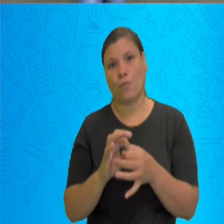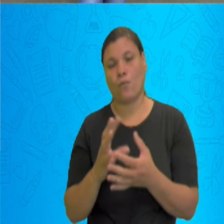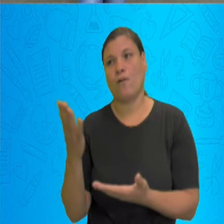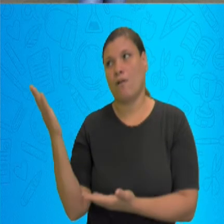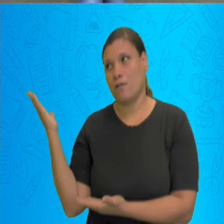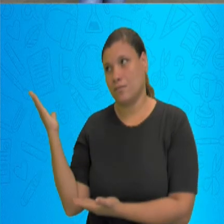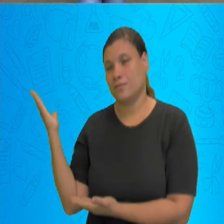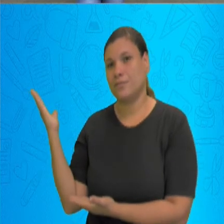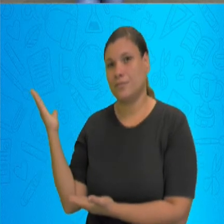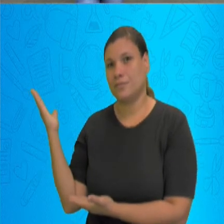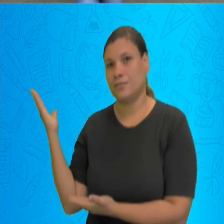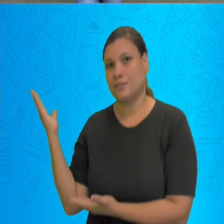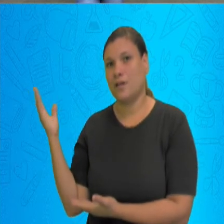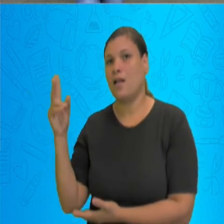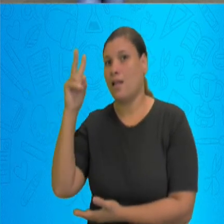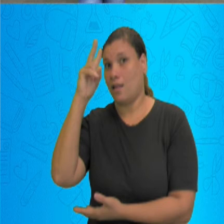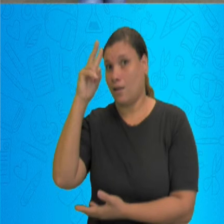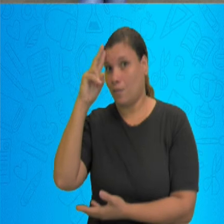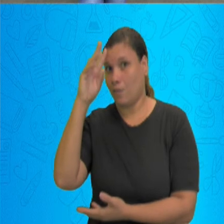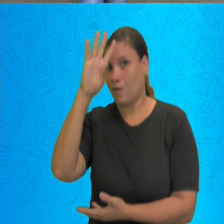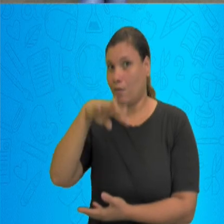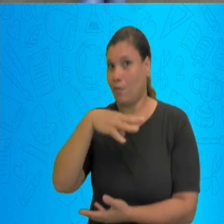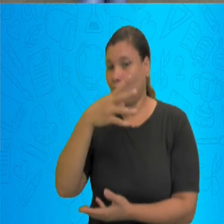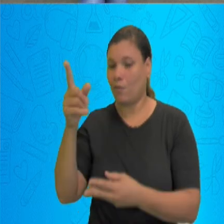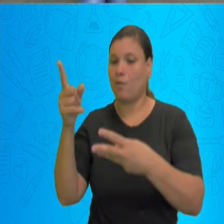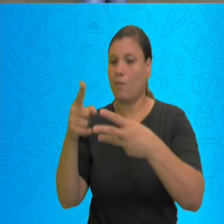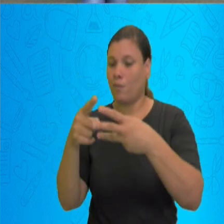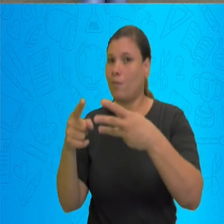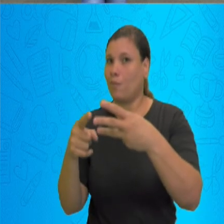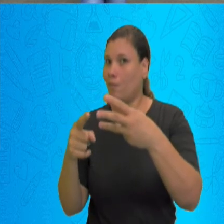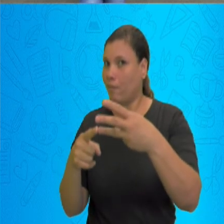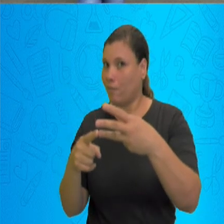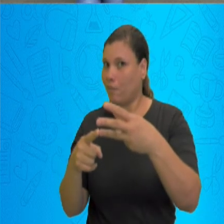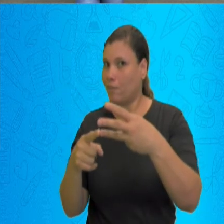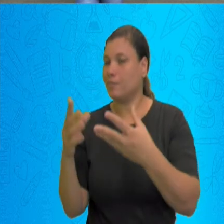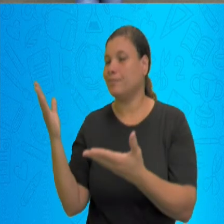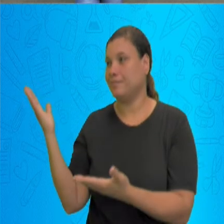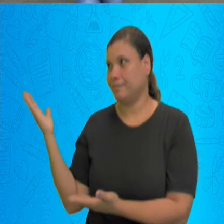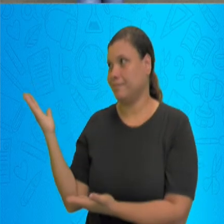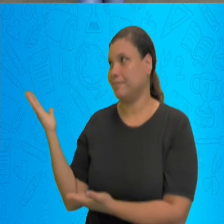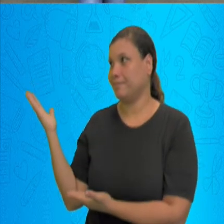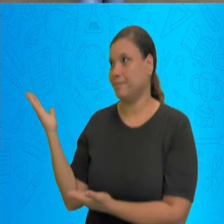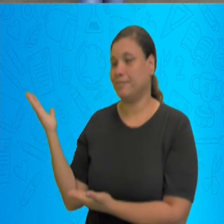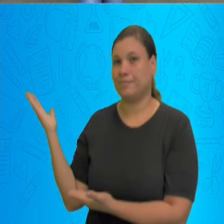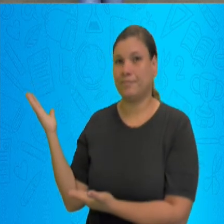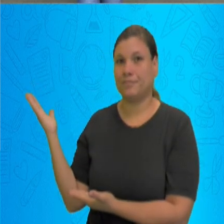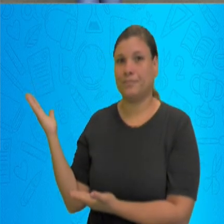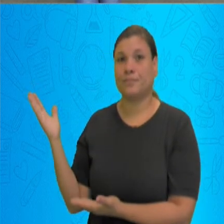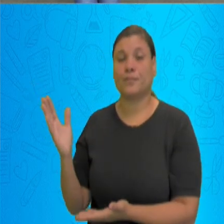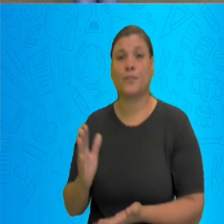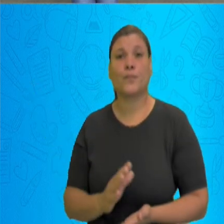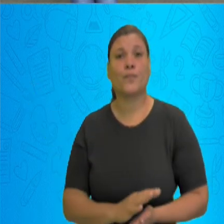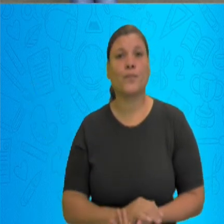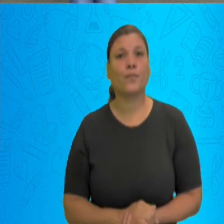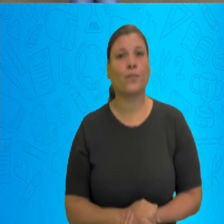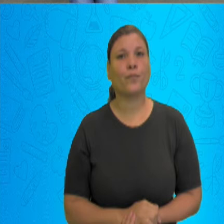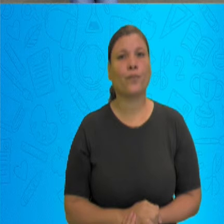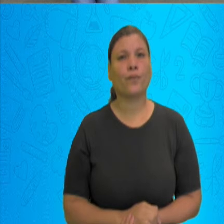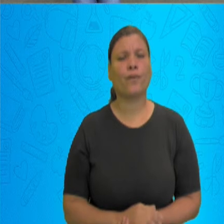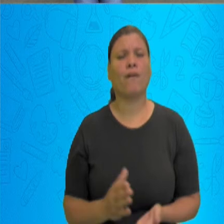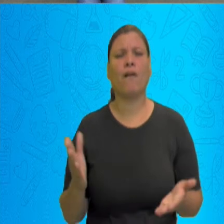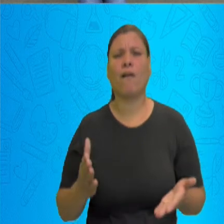regulares, primeira, segunda e terceira conjugação. E agora vamos